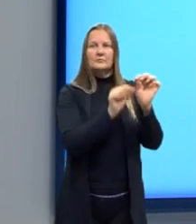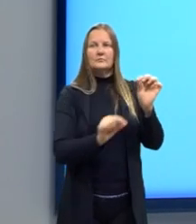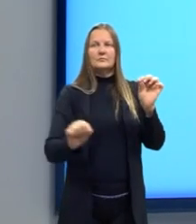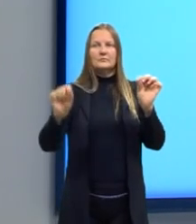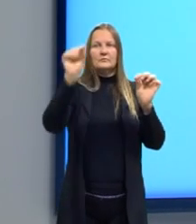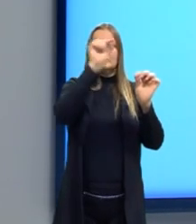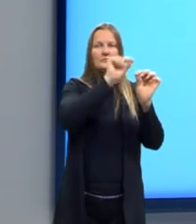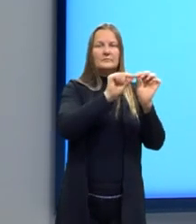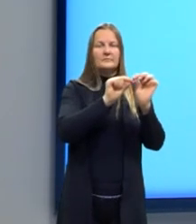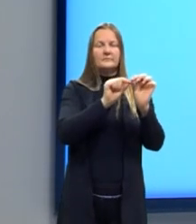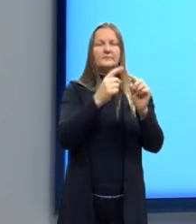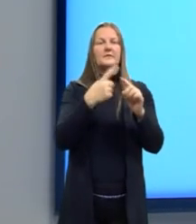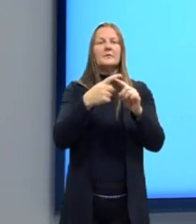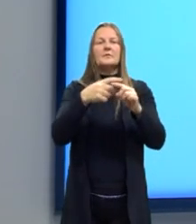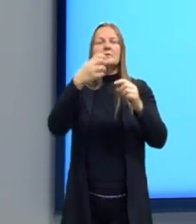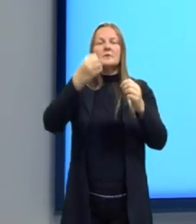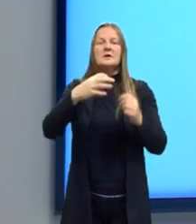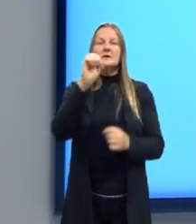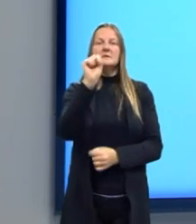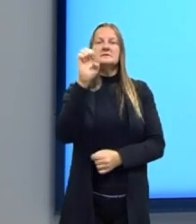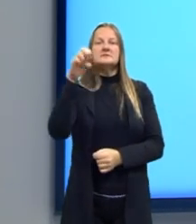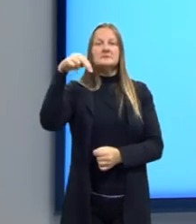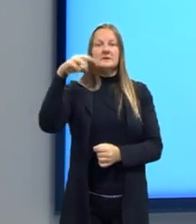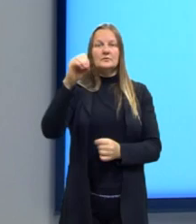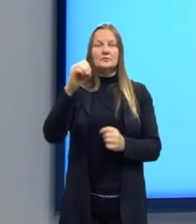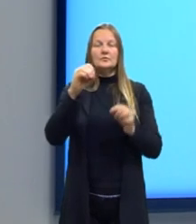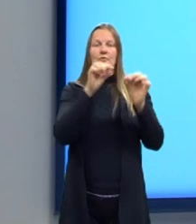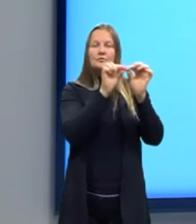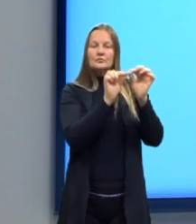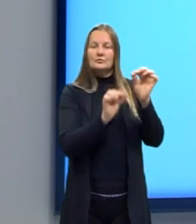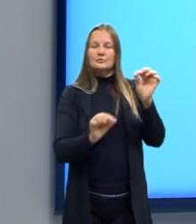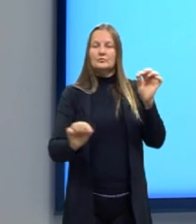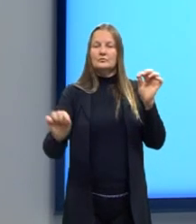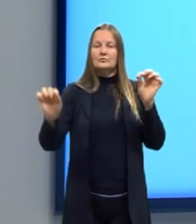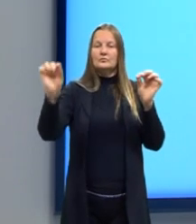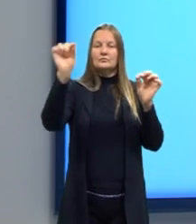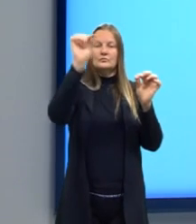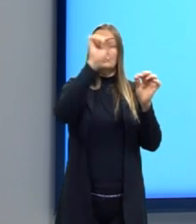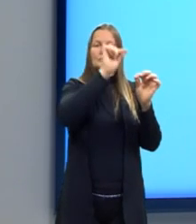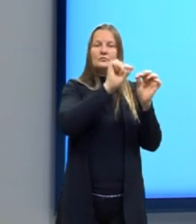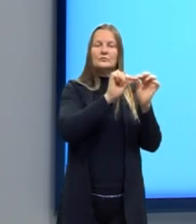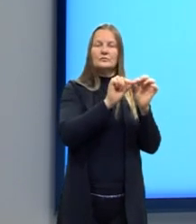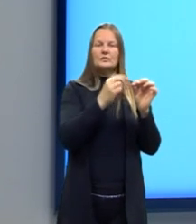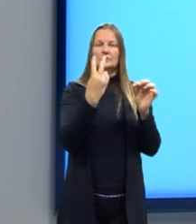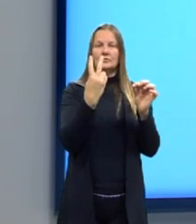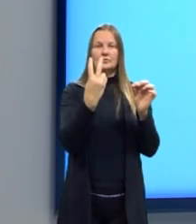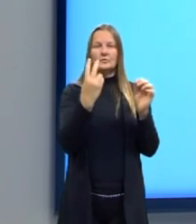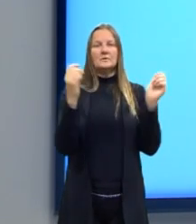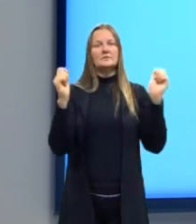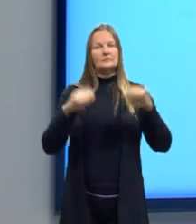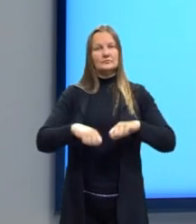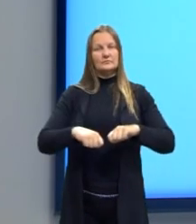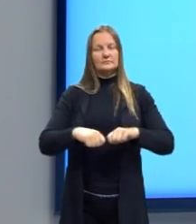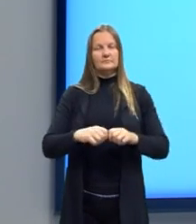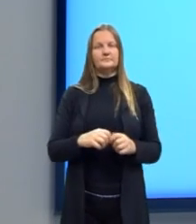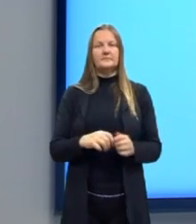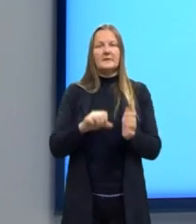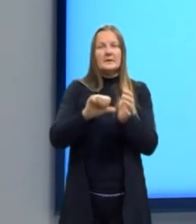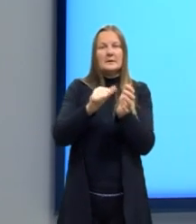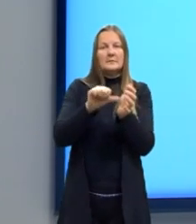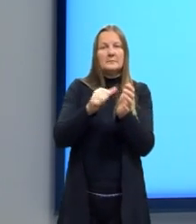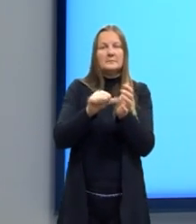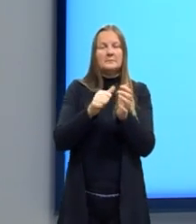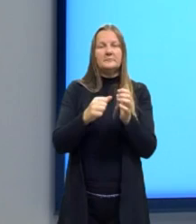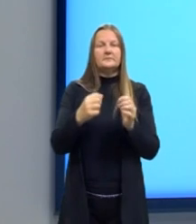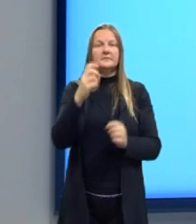o seno nós sabemos que em cada volta do Círculo nós temos apenas duas soluções possíveis a primeira